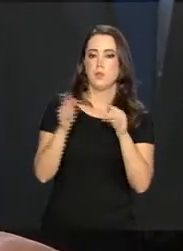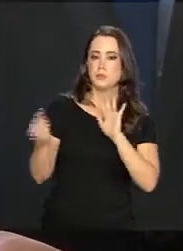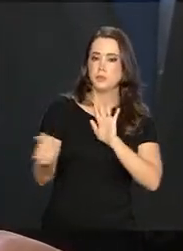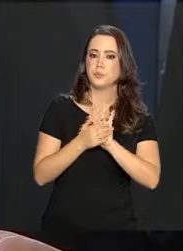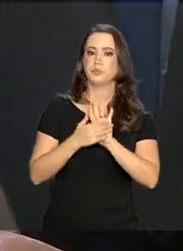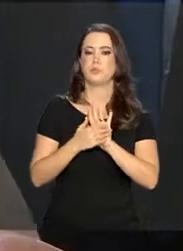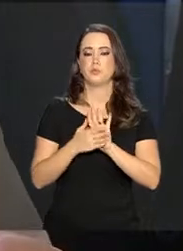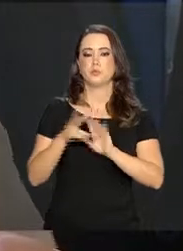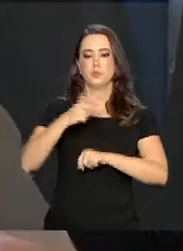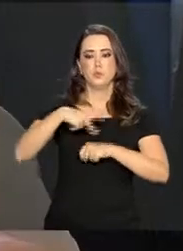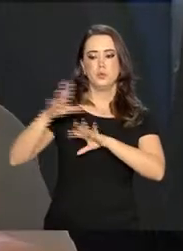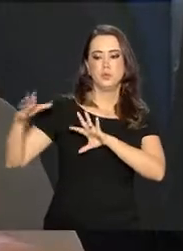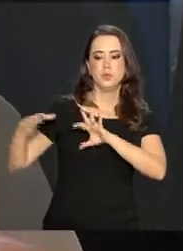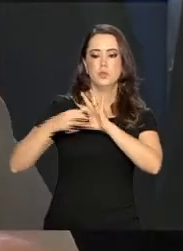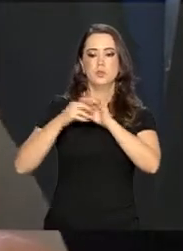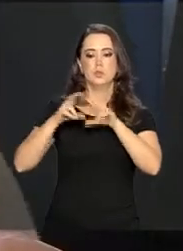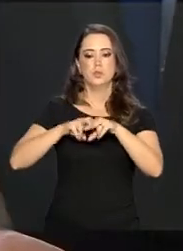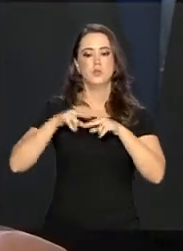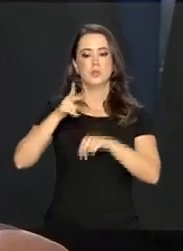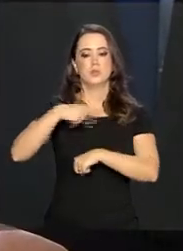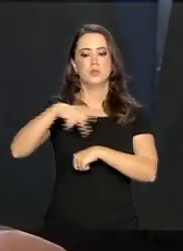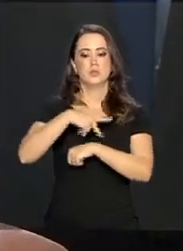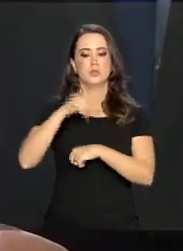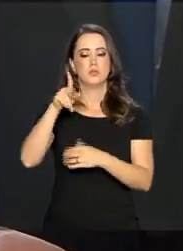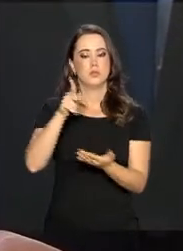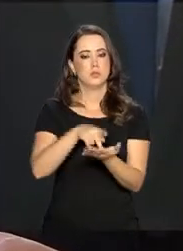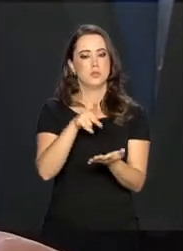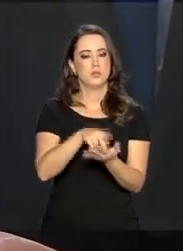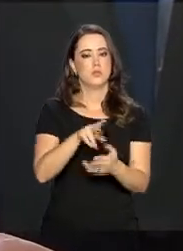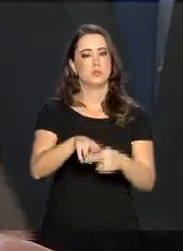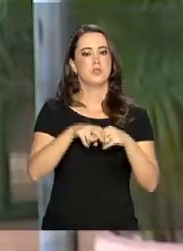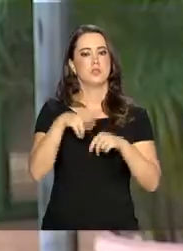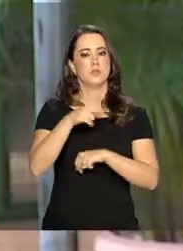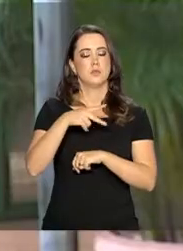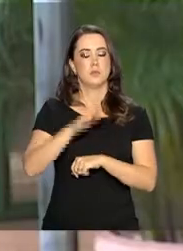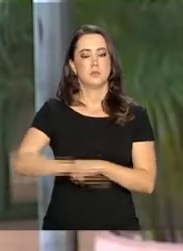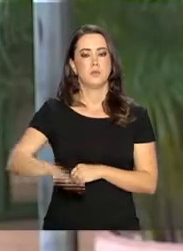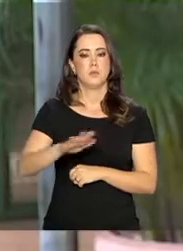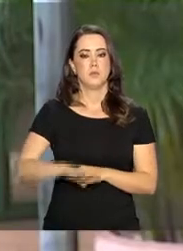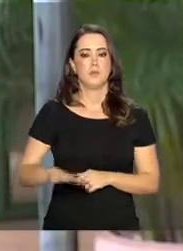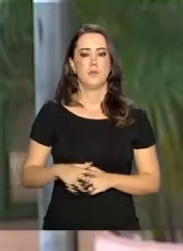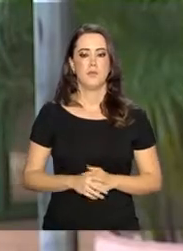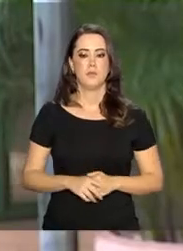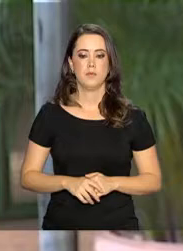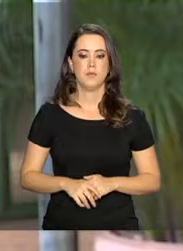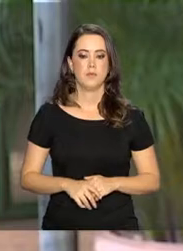a nação um grande pacto pela infância, um pacto de verdade pela infância.